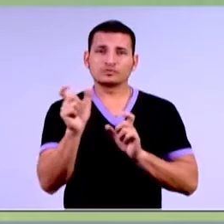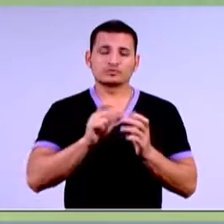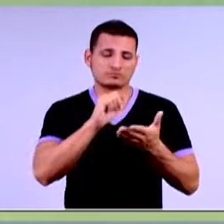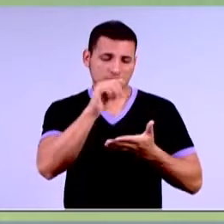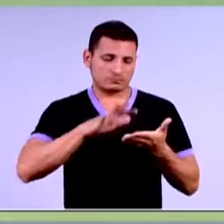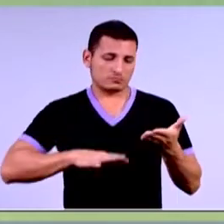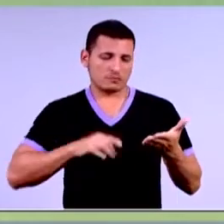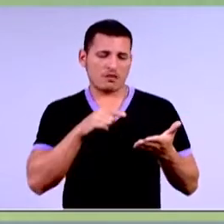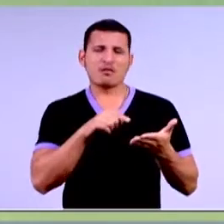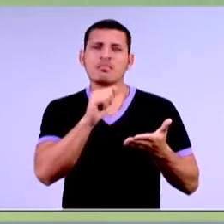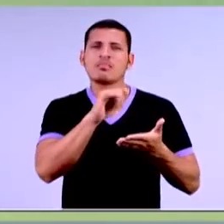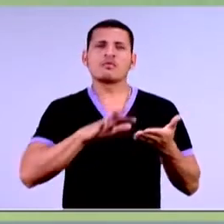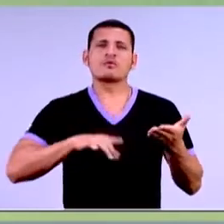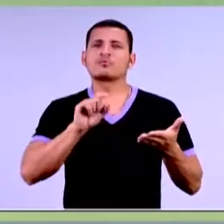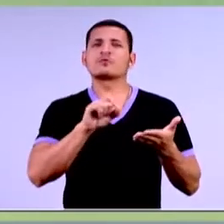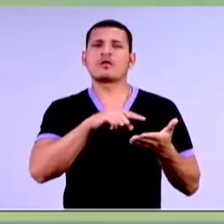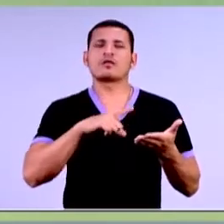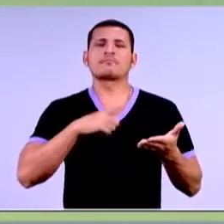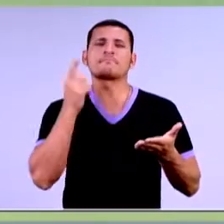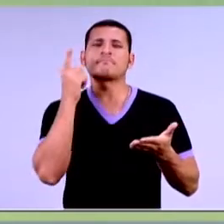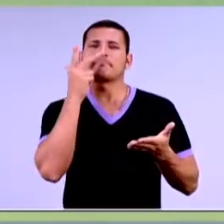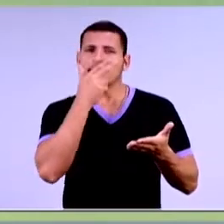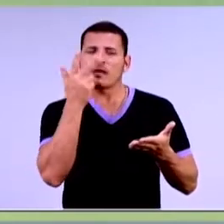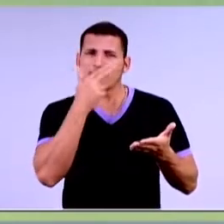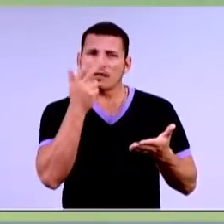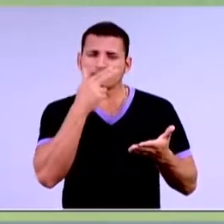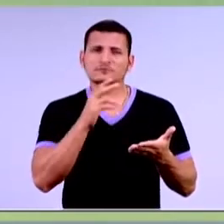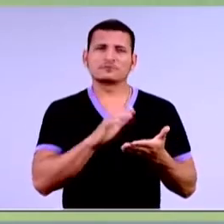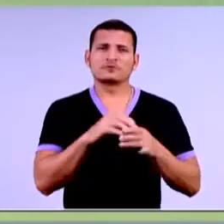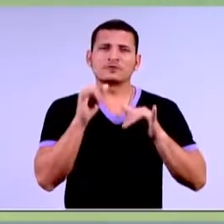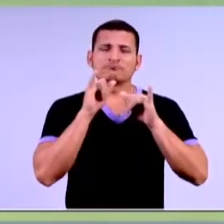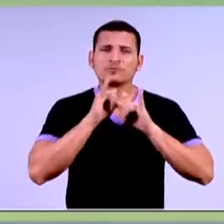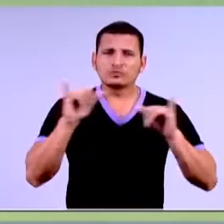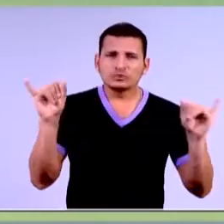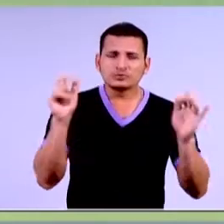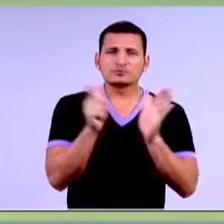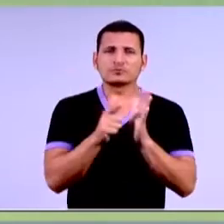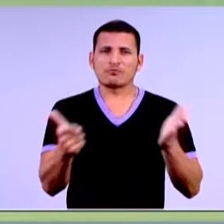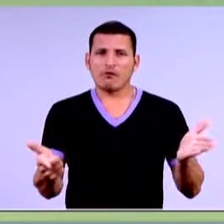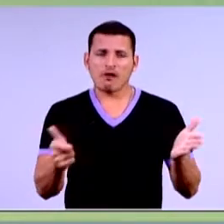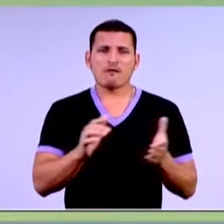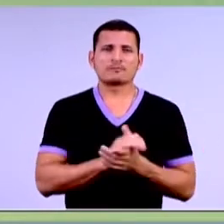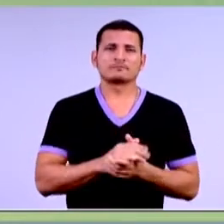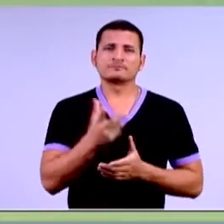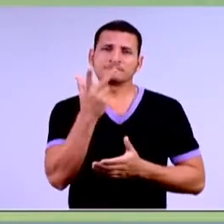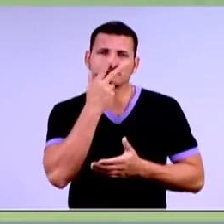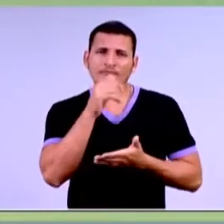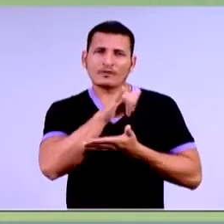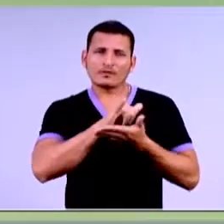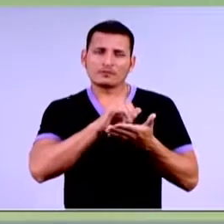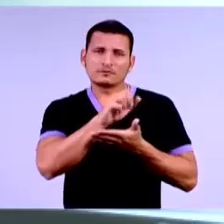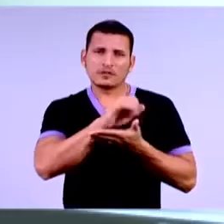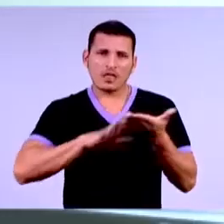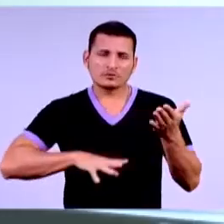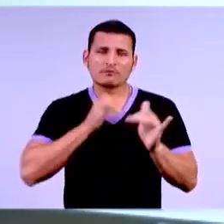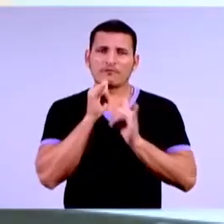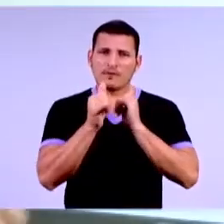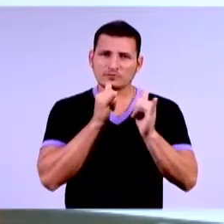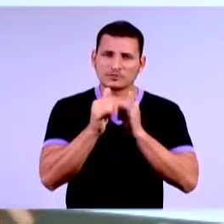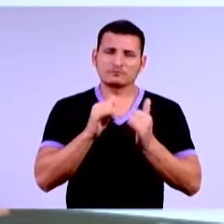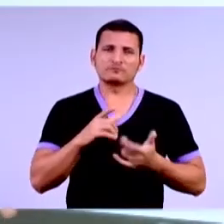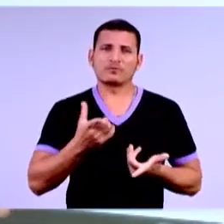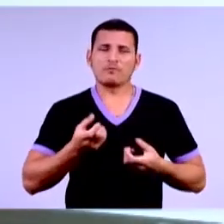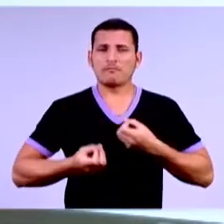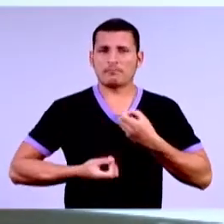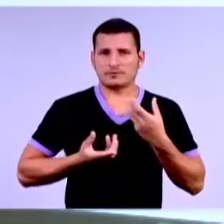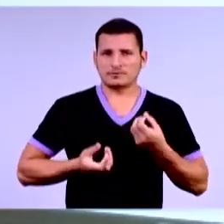então me remete aqui ele parece uma notícia de jornal ele parece um texto informativo ele tem o formato de uma poesia